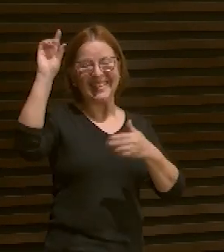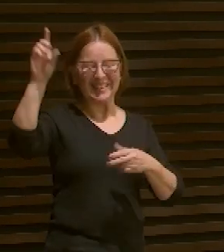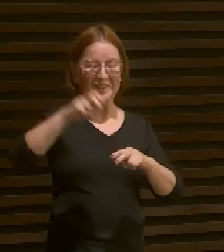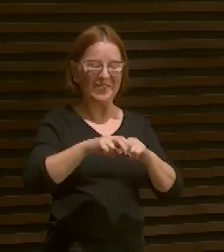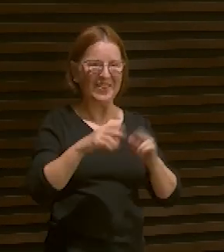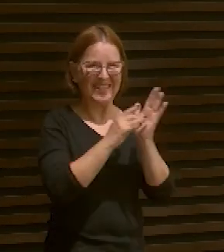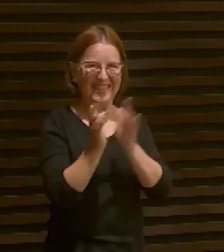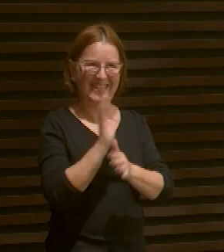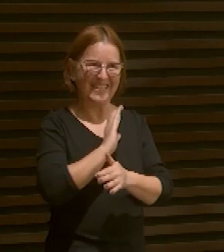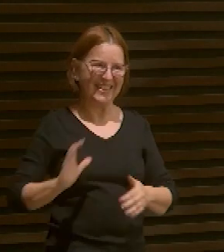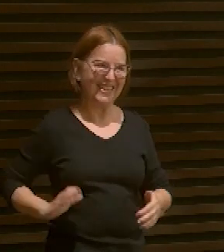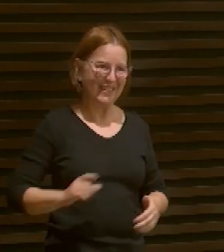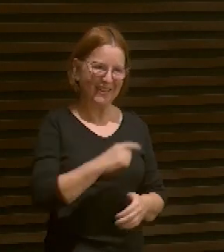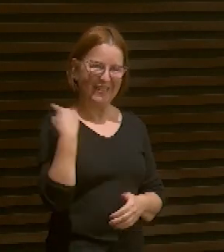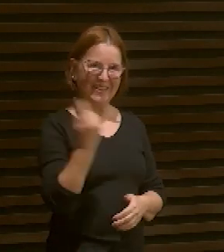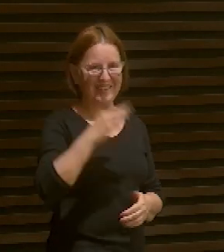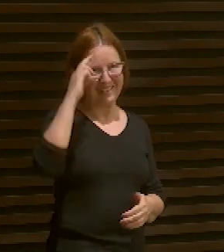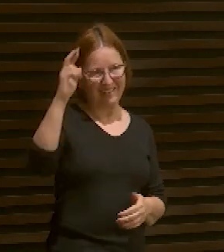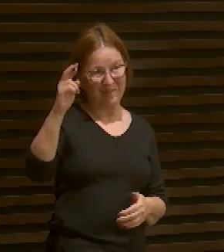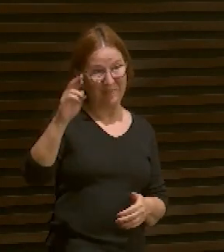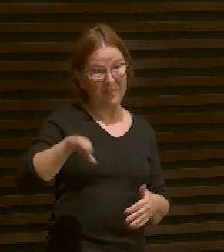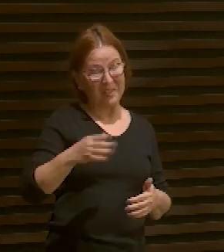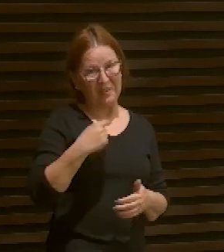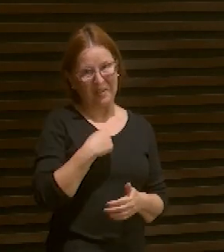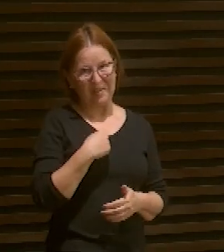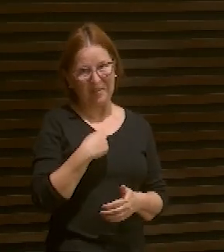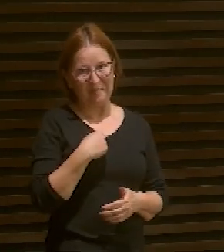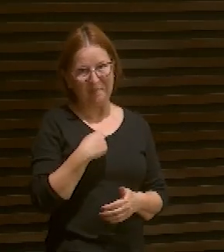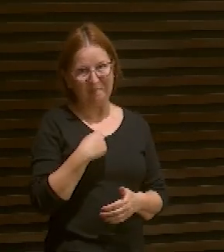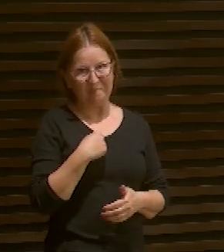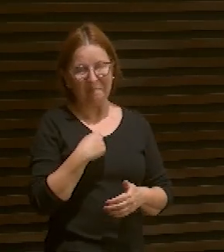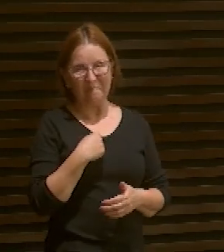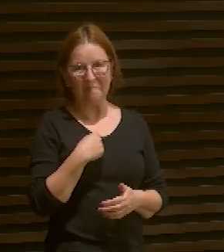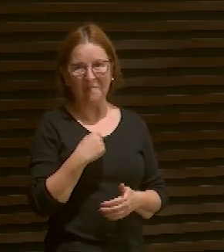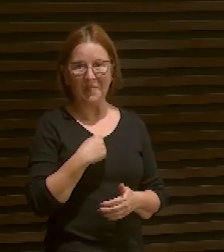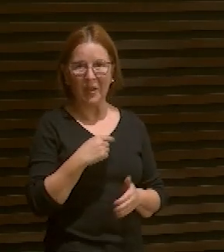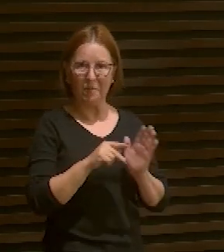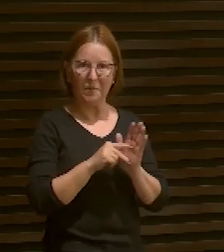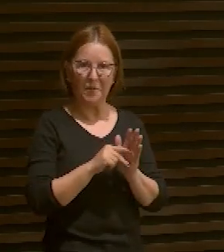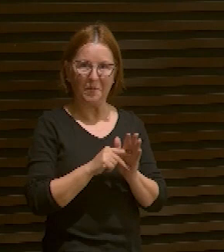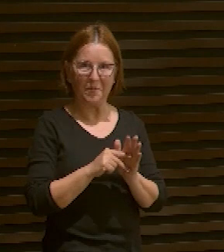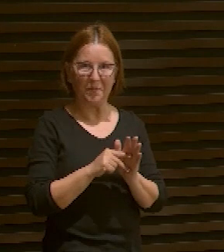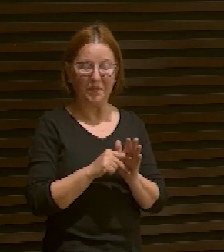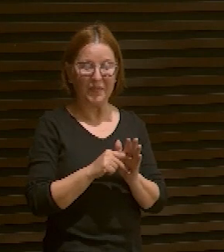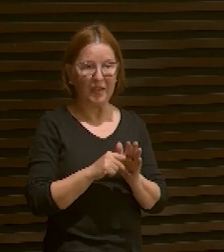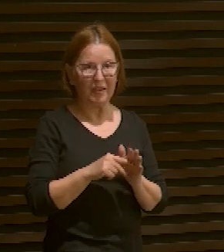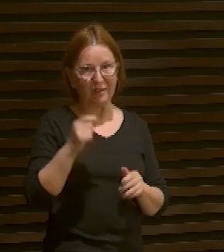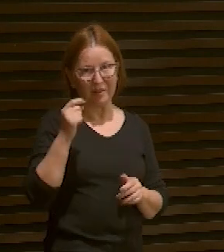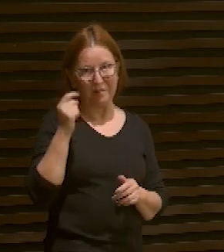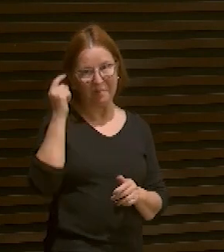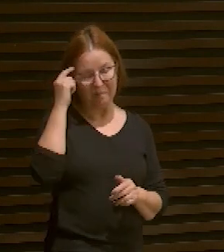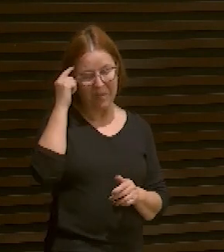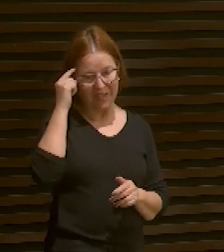nosso Senhor. De maneira que eu, de mim mesmo, com a mente, sou escravo da lei de